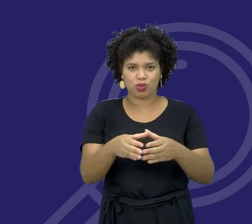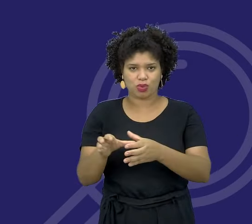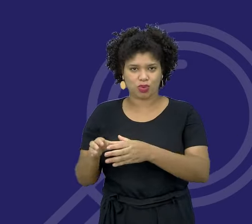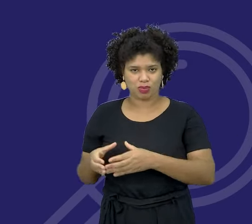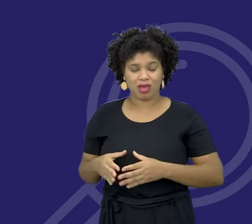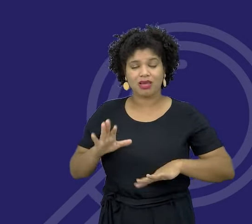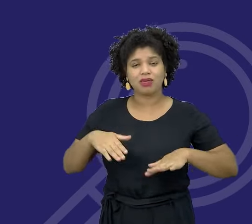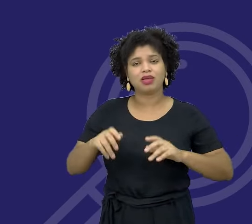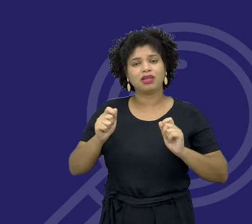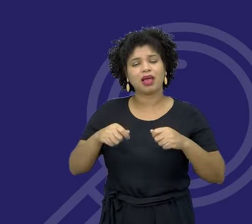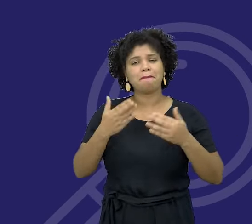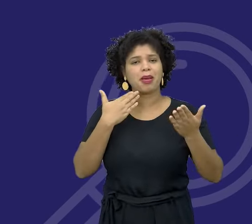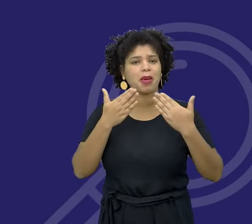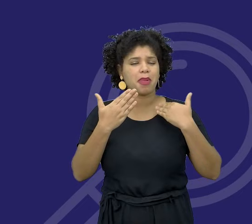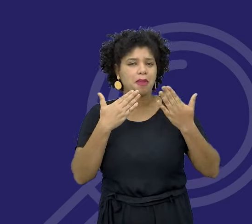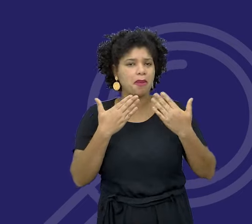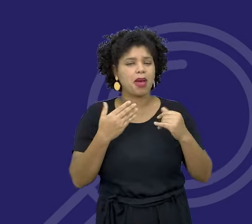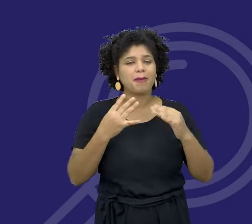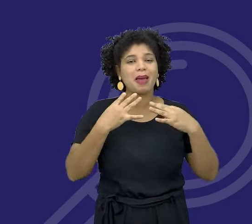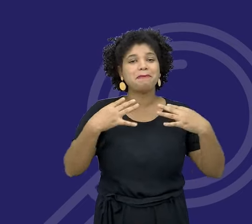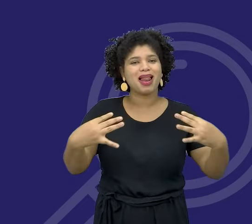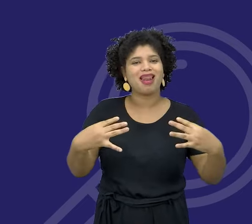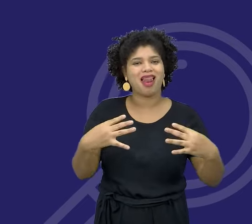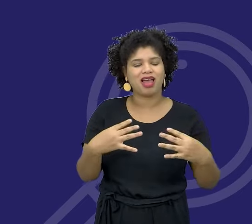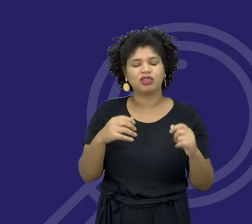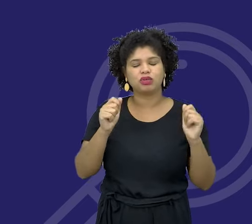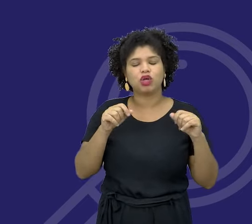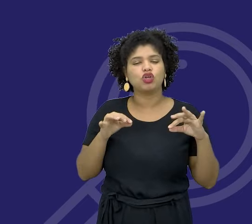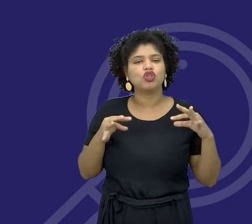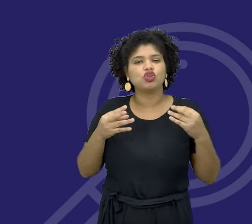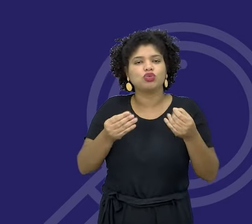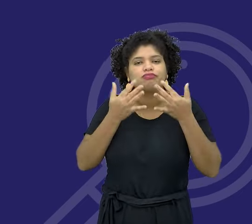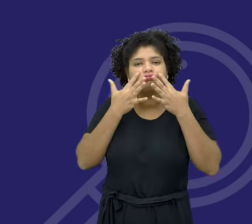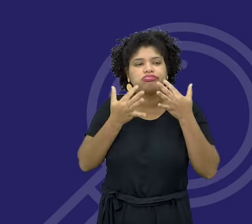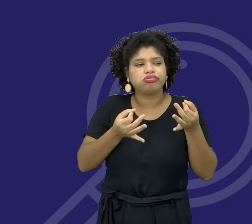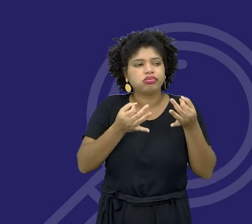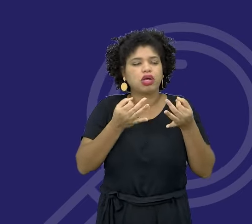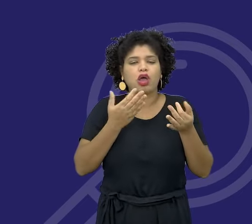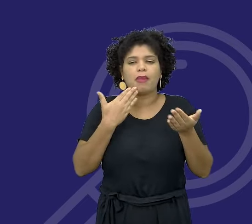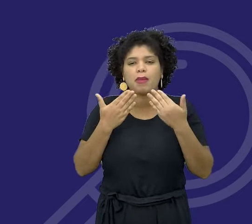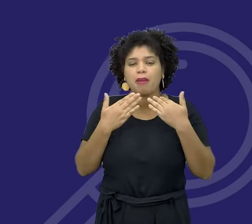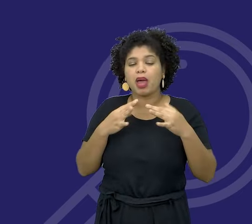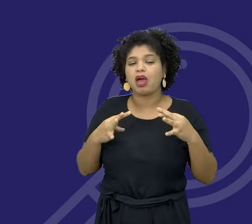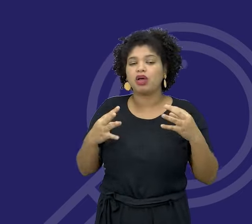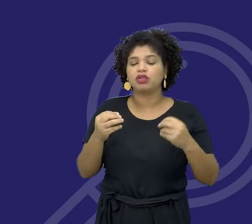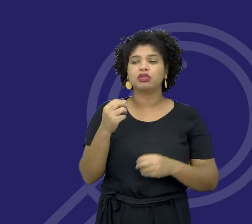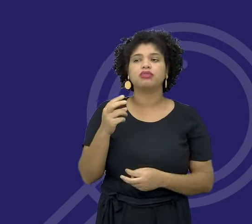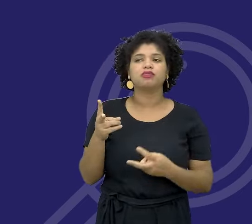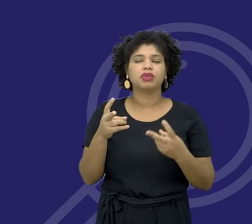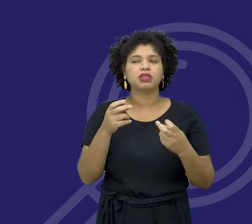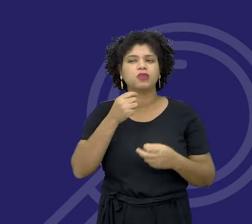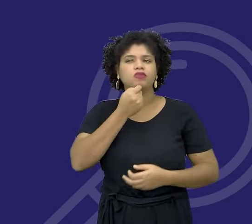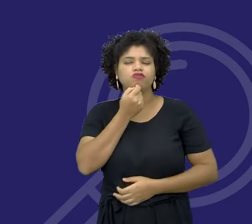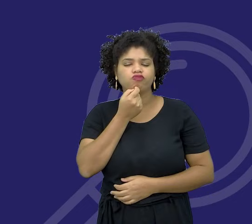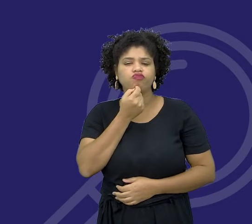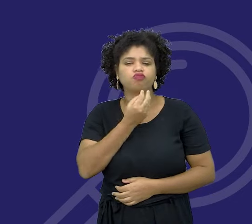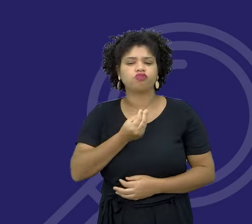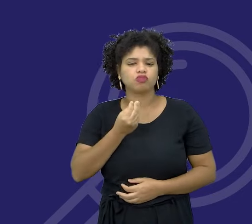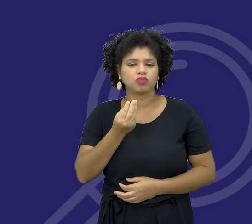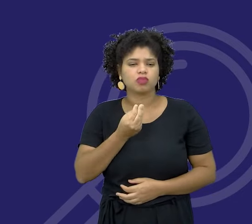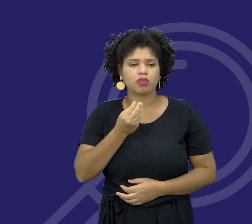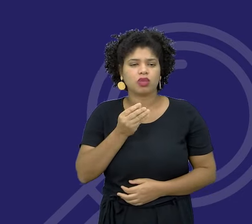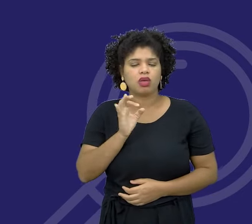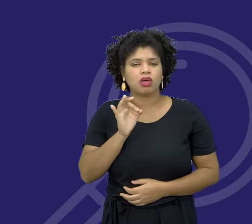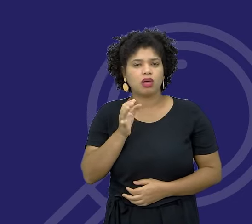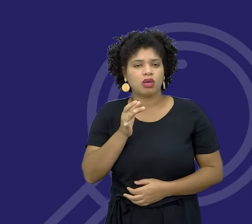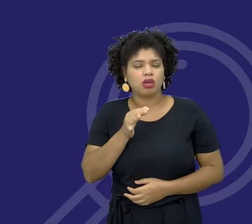uma discussão plenária daquelas resoluções. E ali os alunos vão conseguir perceber qual que seguiu um caminho mais